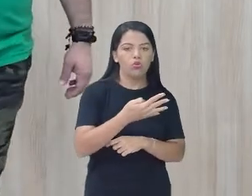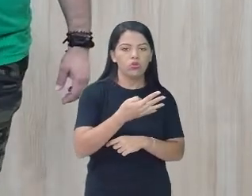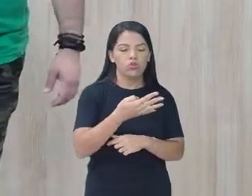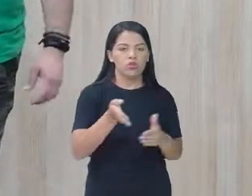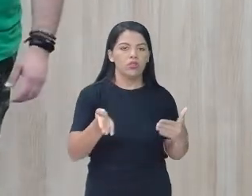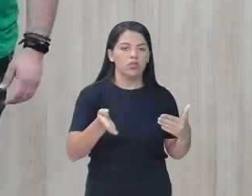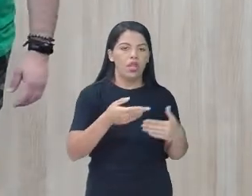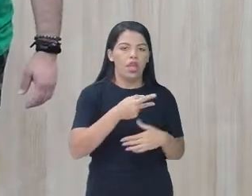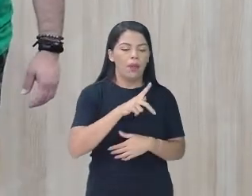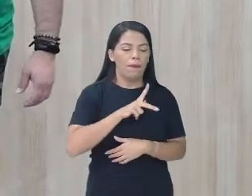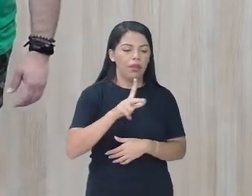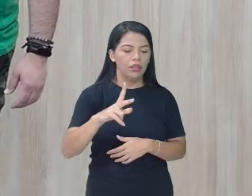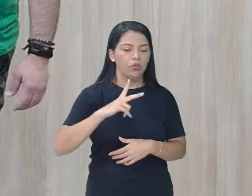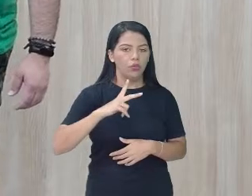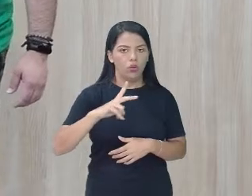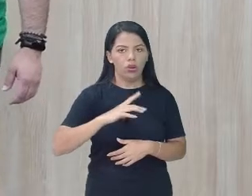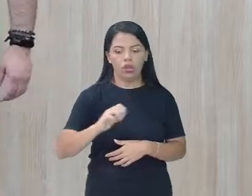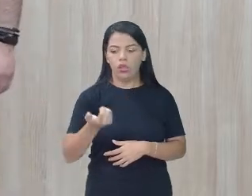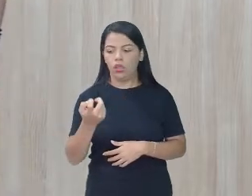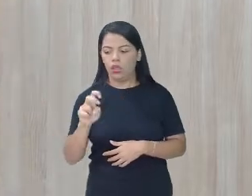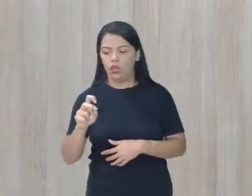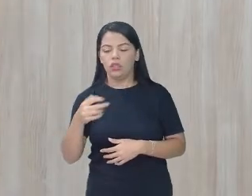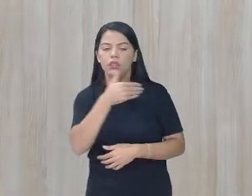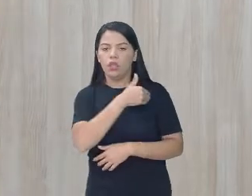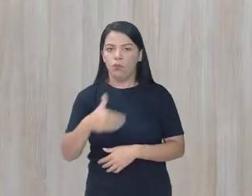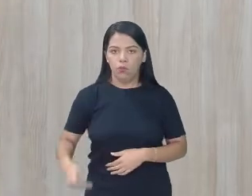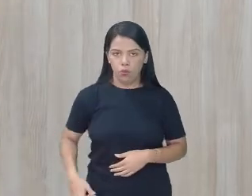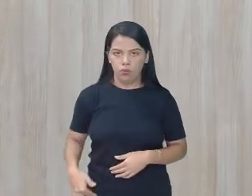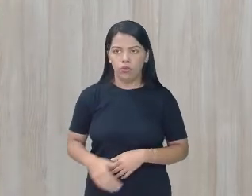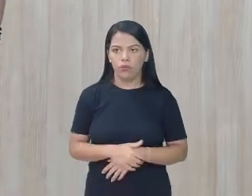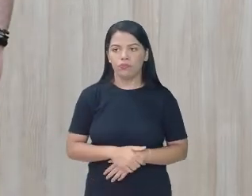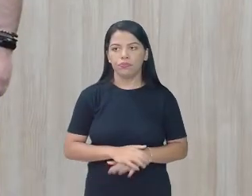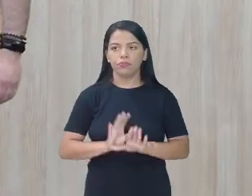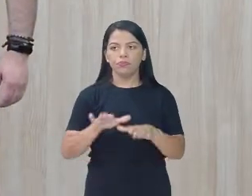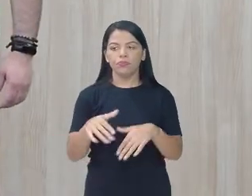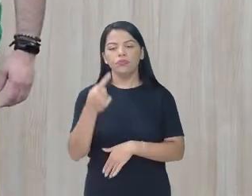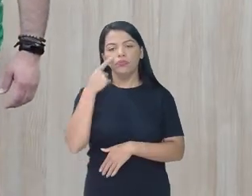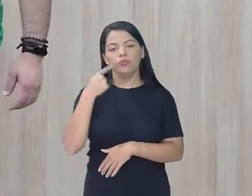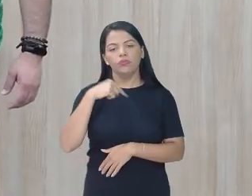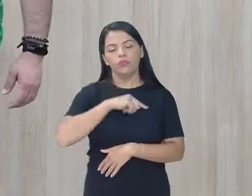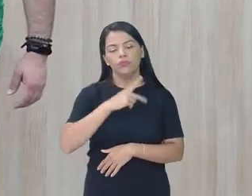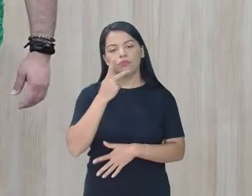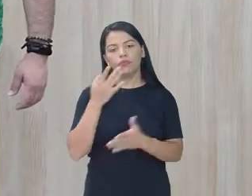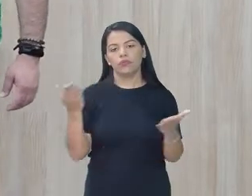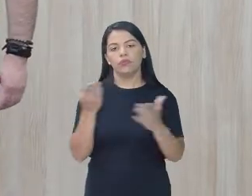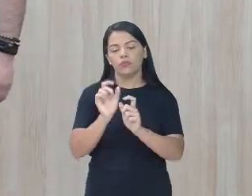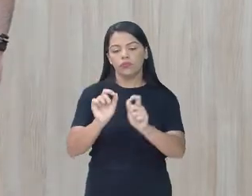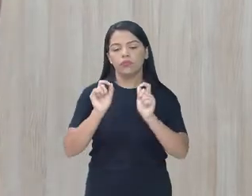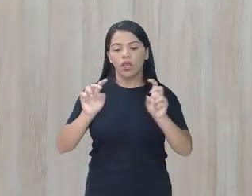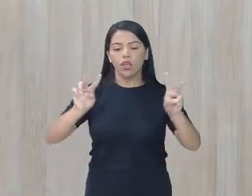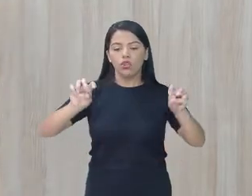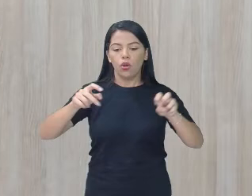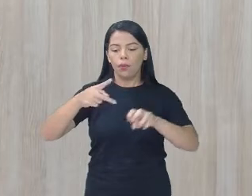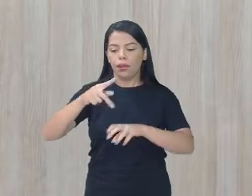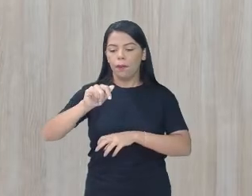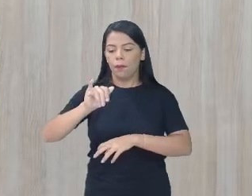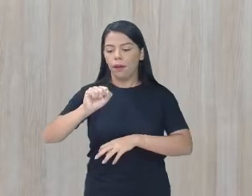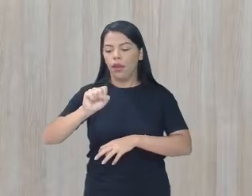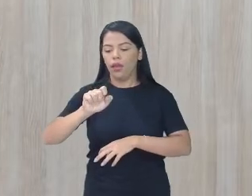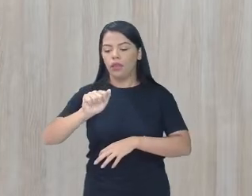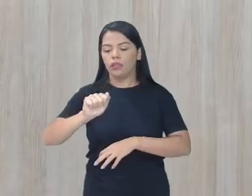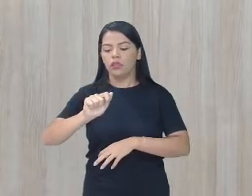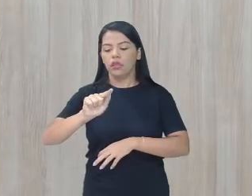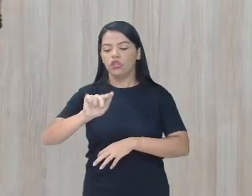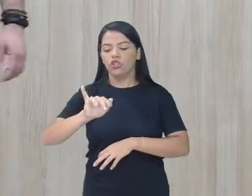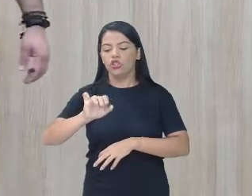paisagista, né? Então, a gente vai trabalhar um pouquinho, né, disso, né? Então, veja, a gente falou em paisagista, né? Então, o que seria o